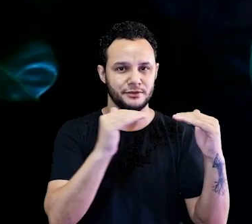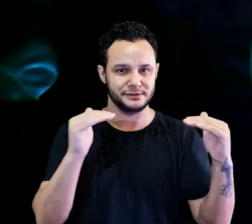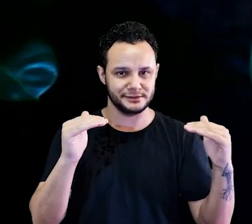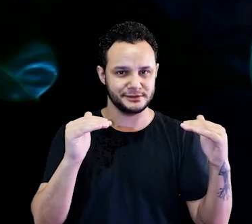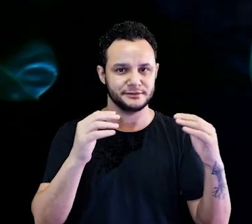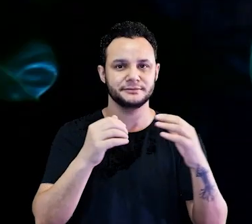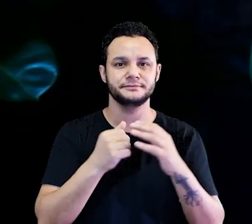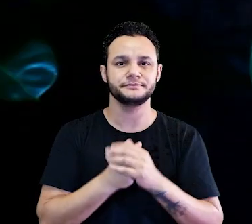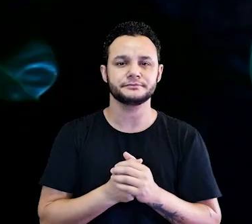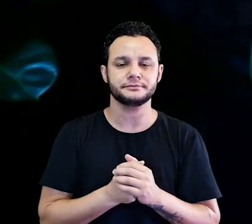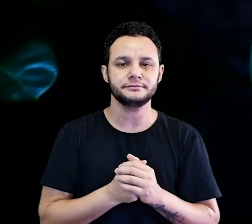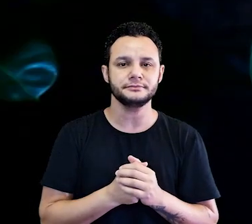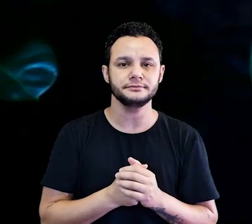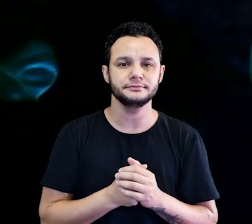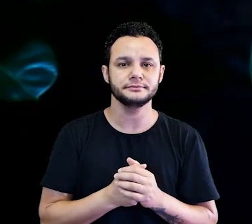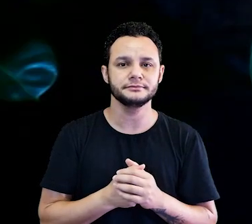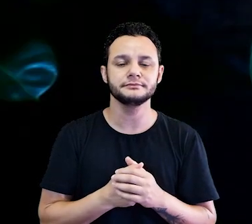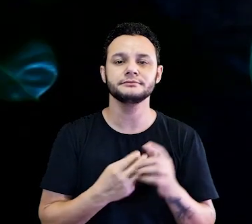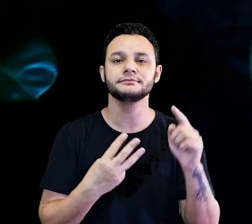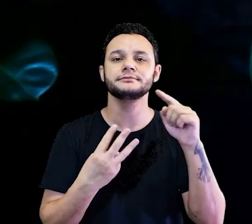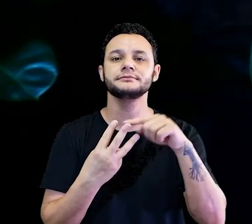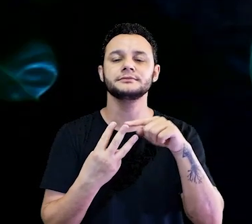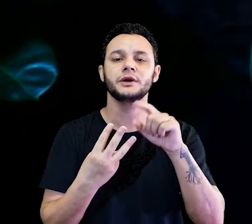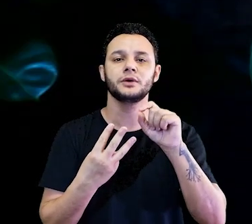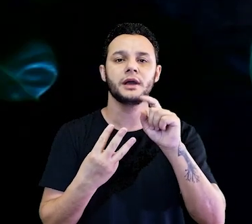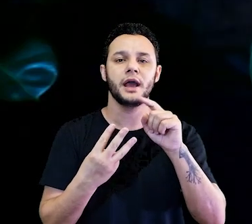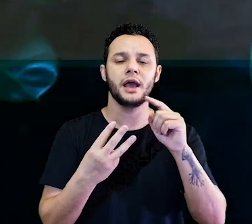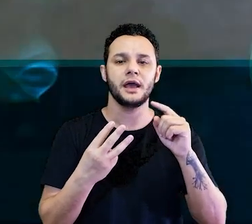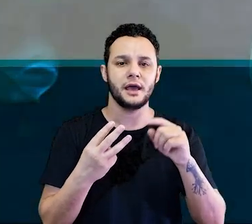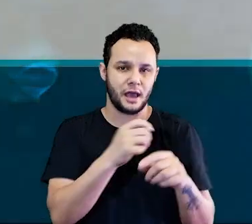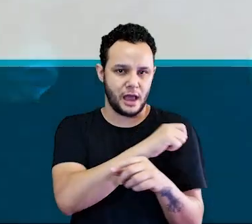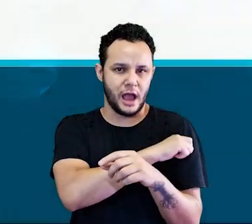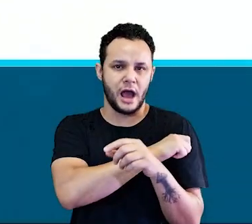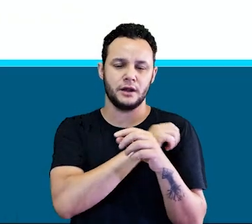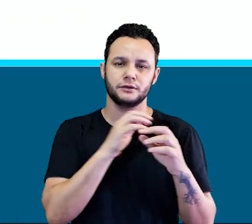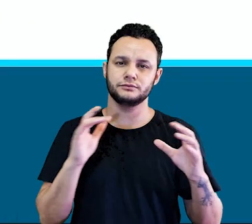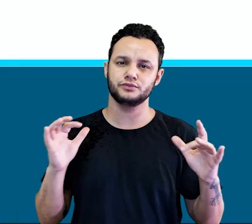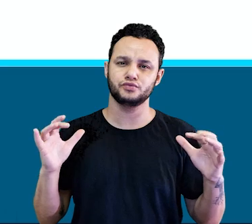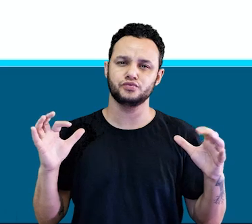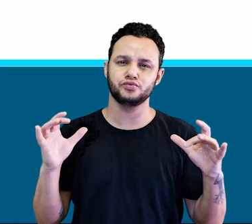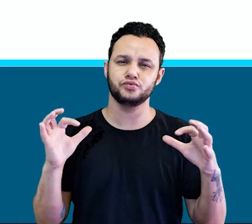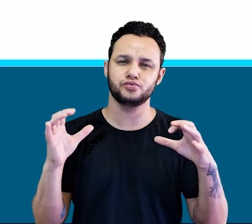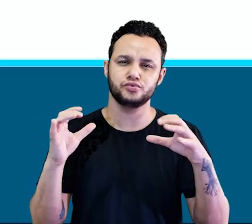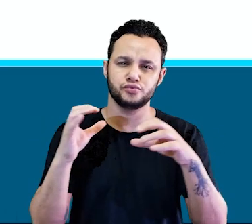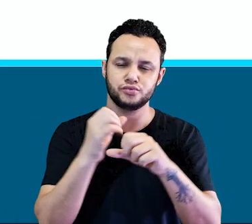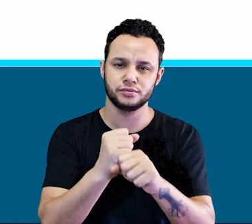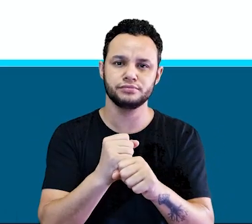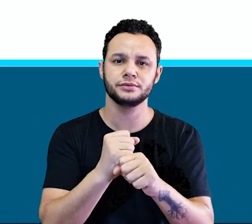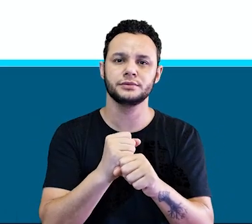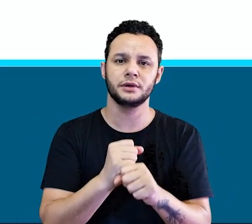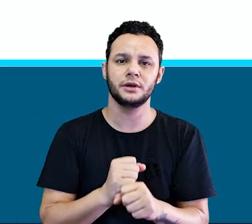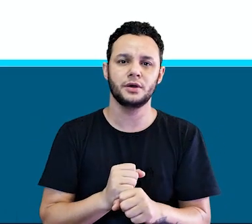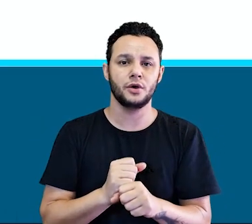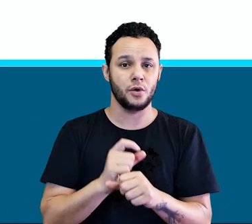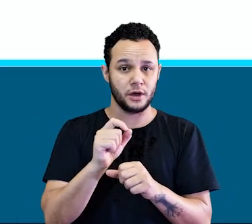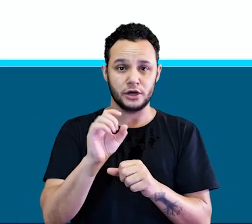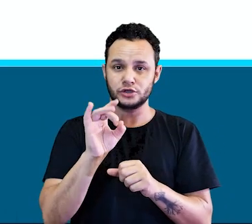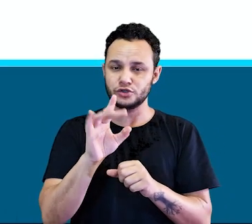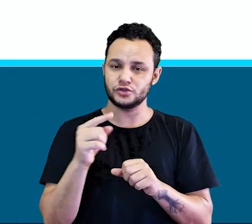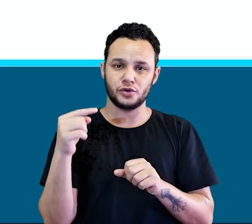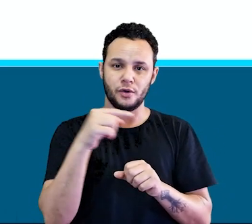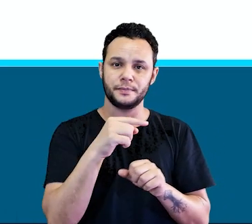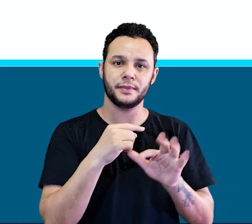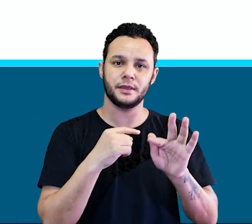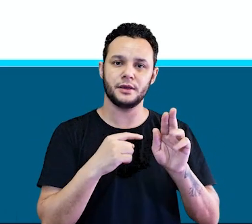educação. Um outro valor é o valor anual total por aluno. Esse valor total anual por aluno, ele não vai considerar só o